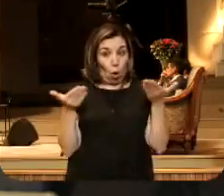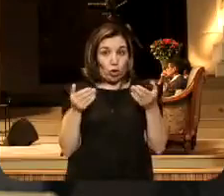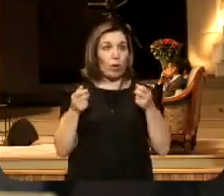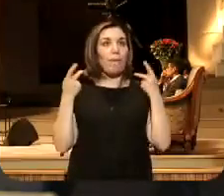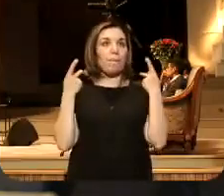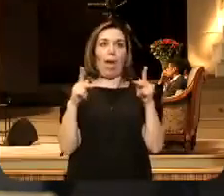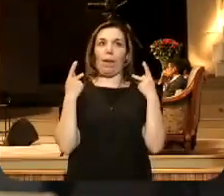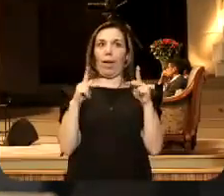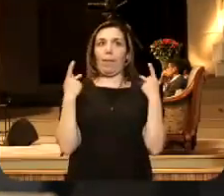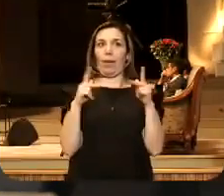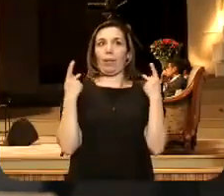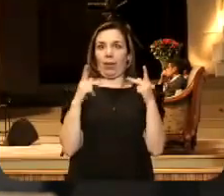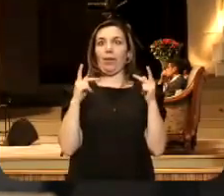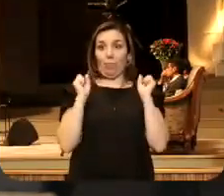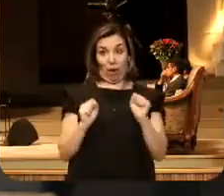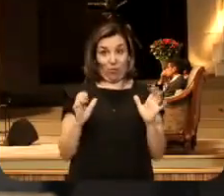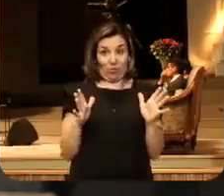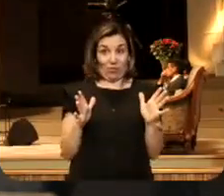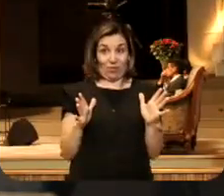E é extraordinário